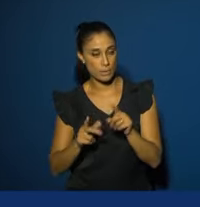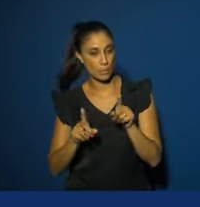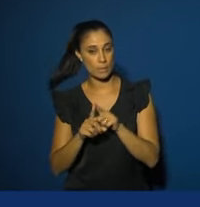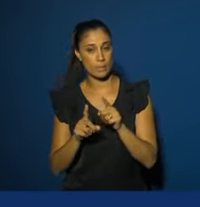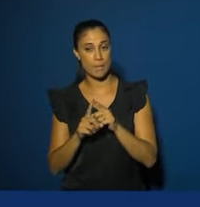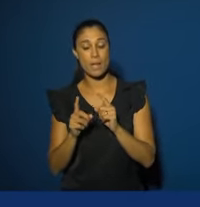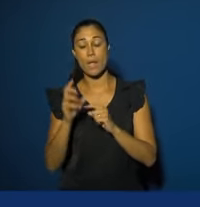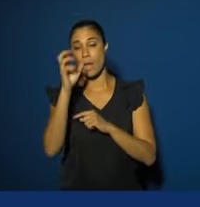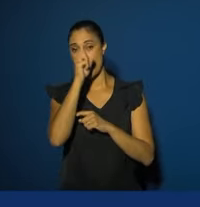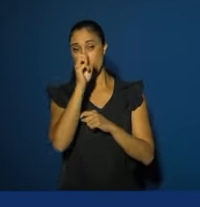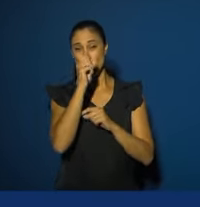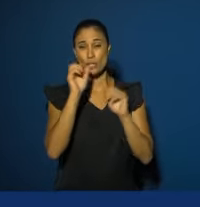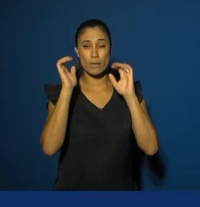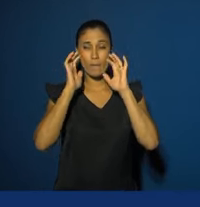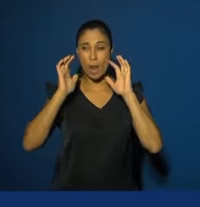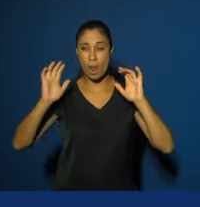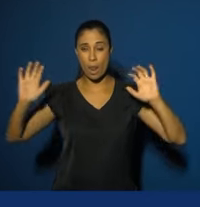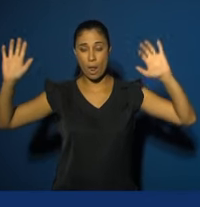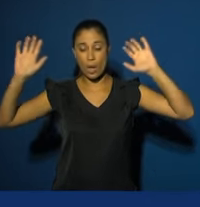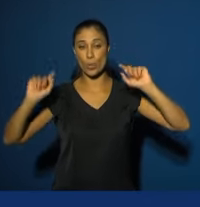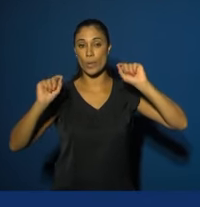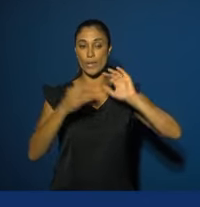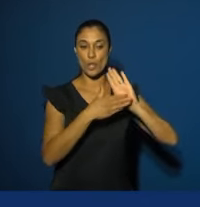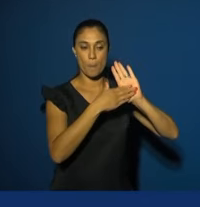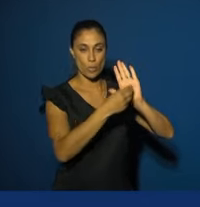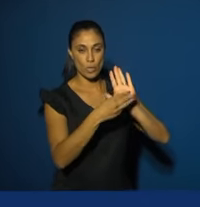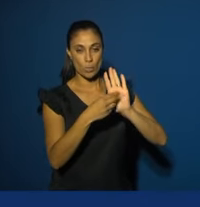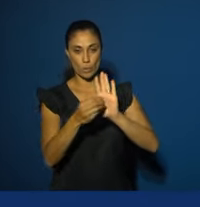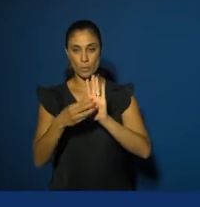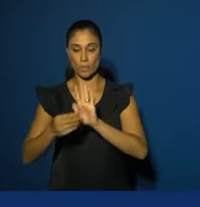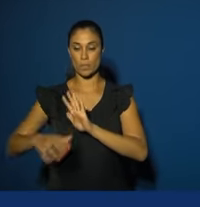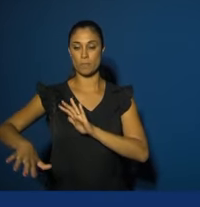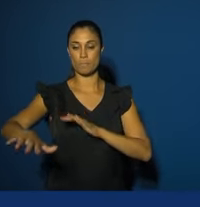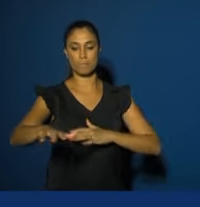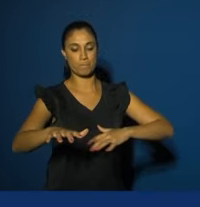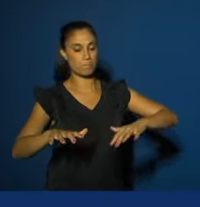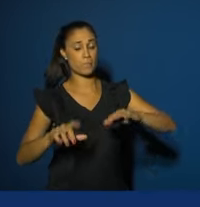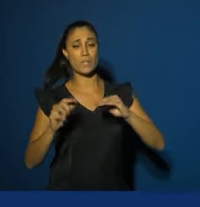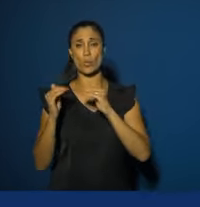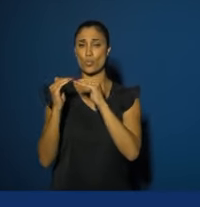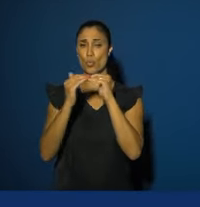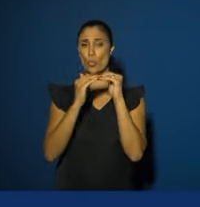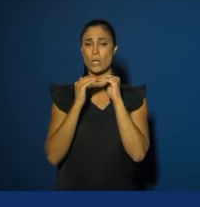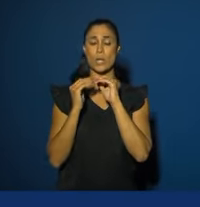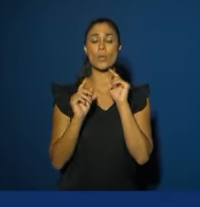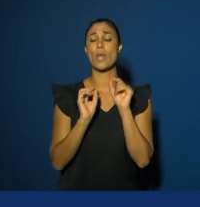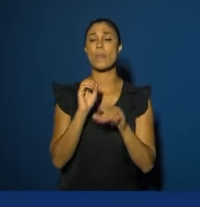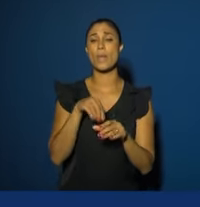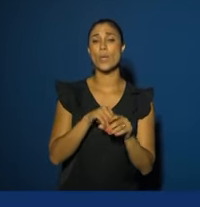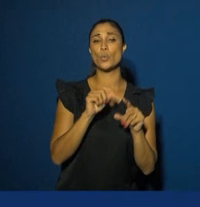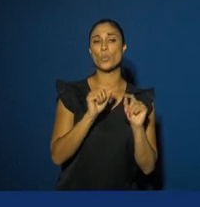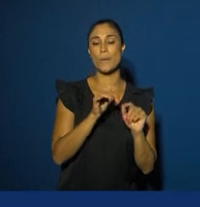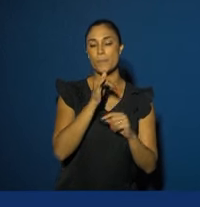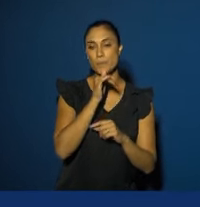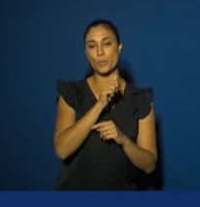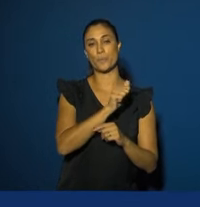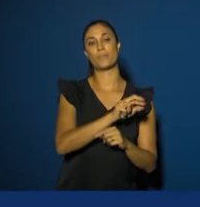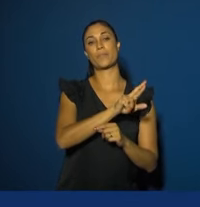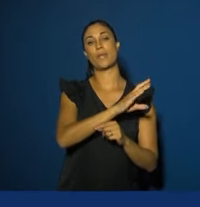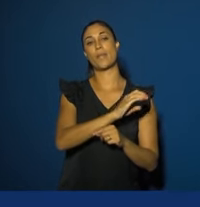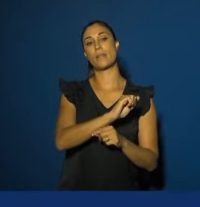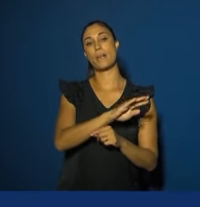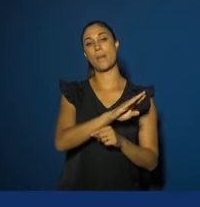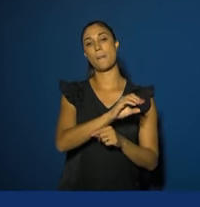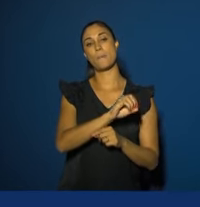aprendida em várias dimensões de modelagem de vários setores coesas dentro de um arcabouo eh